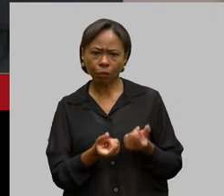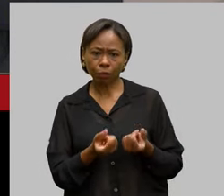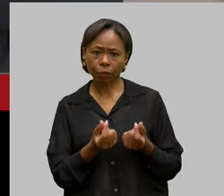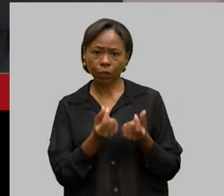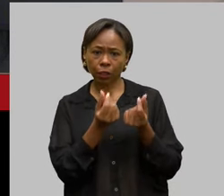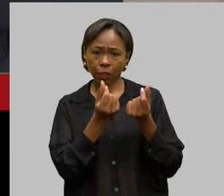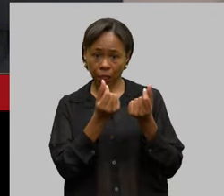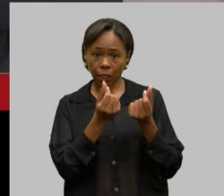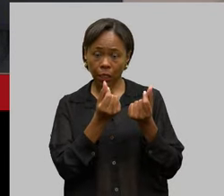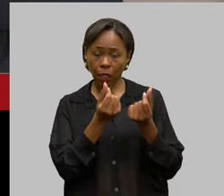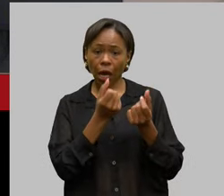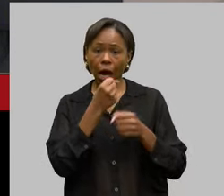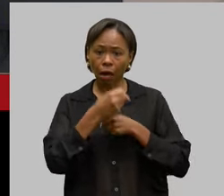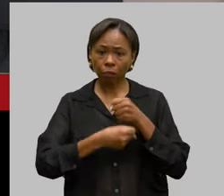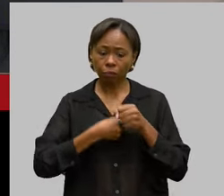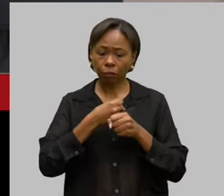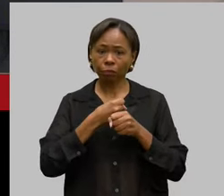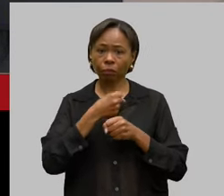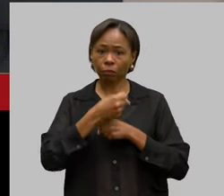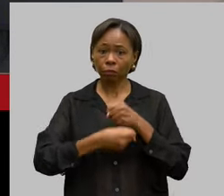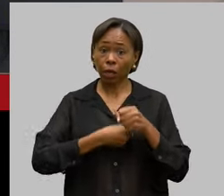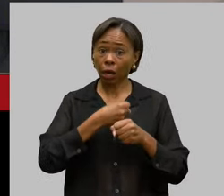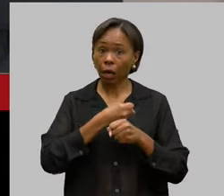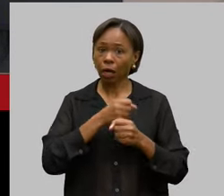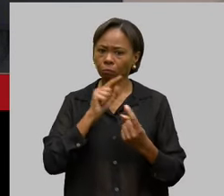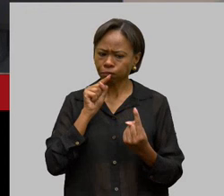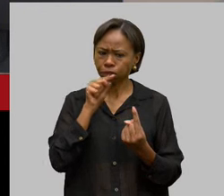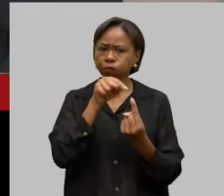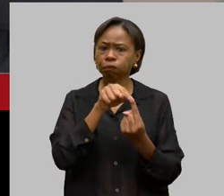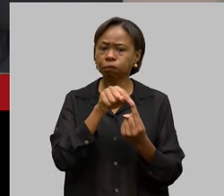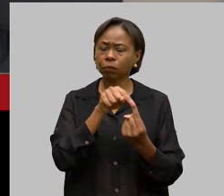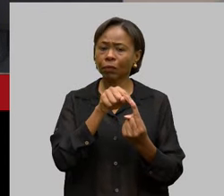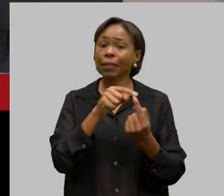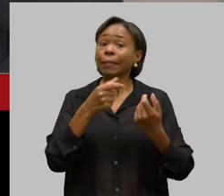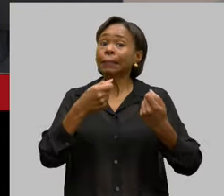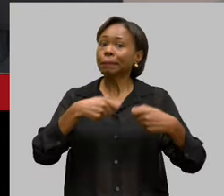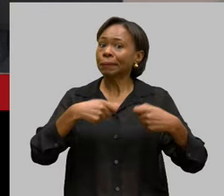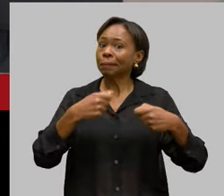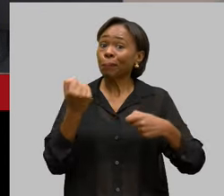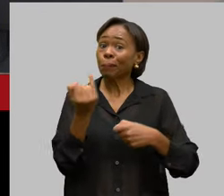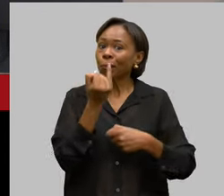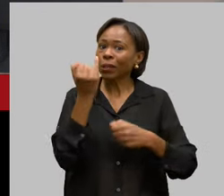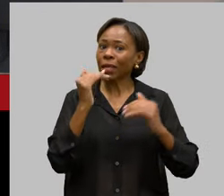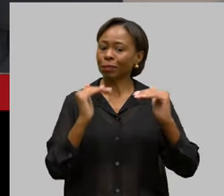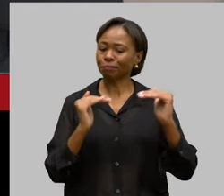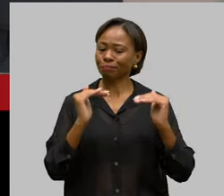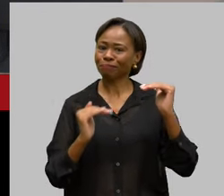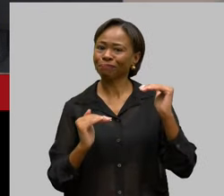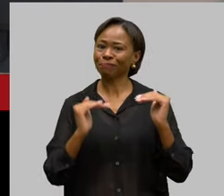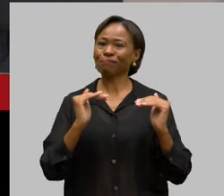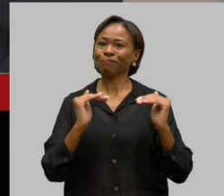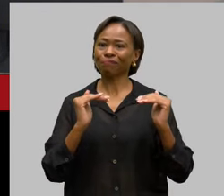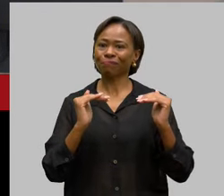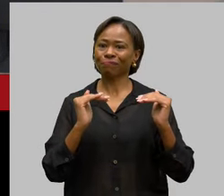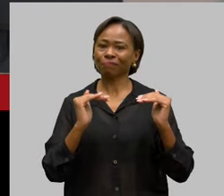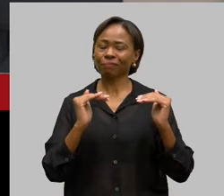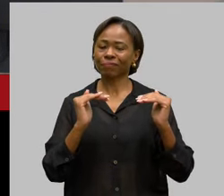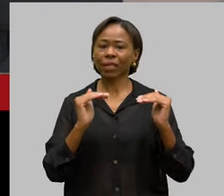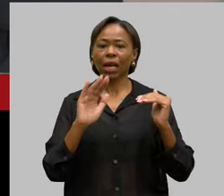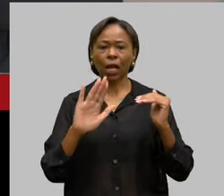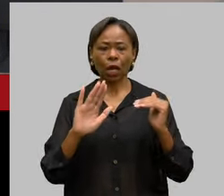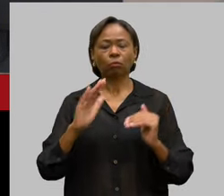anualmente é condição essencial pro equilíbrio então eu pego vou vou ter o recurso da minha